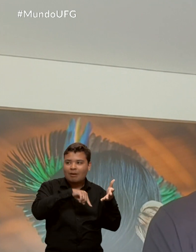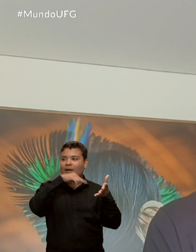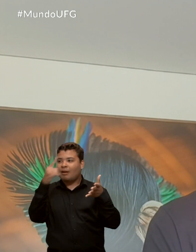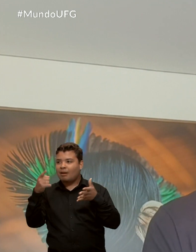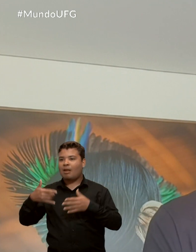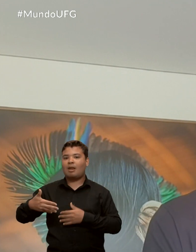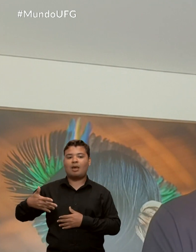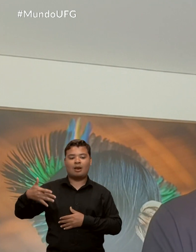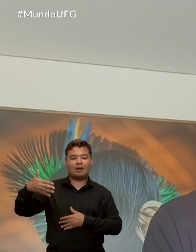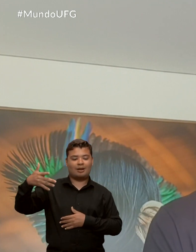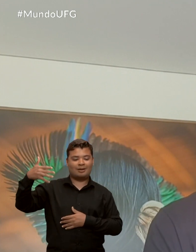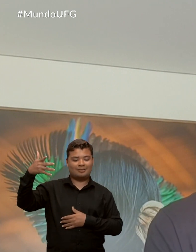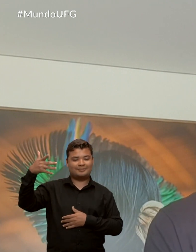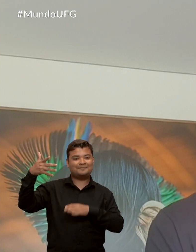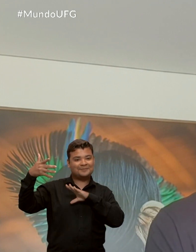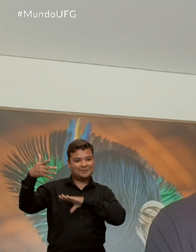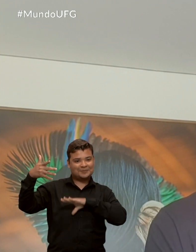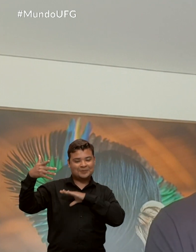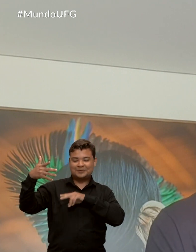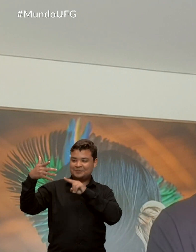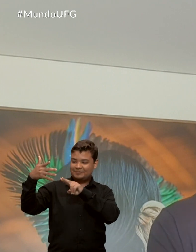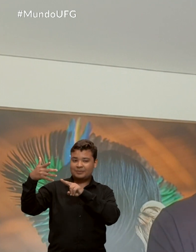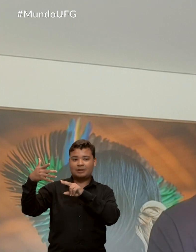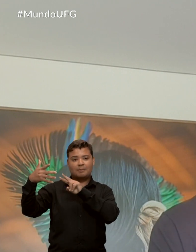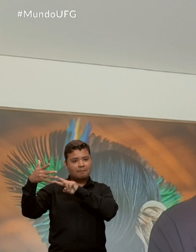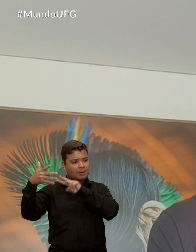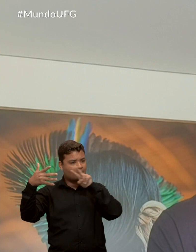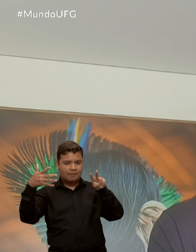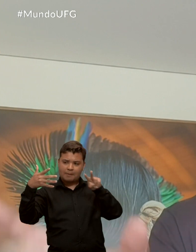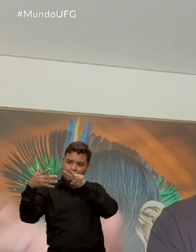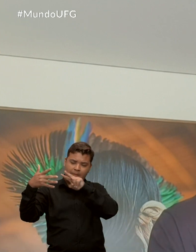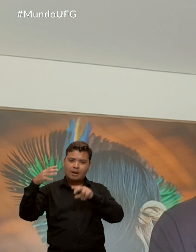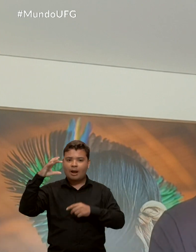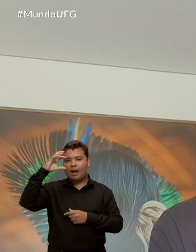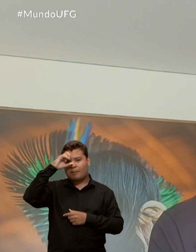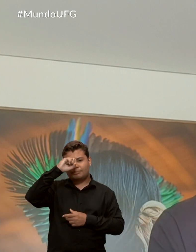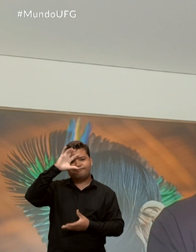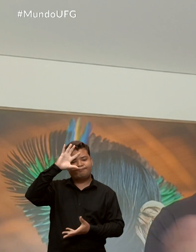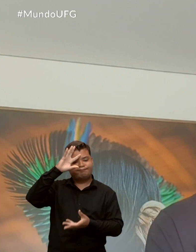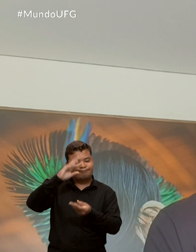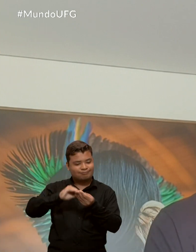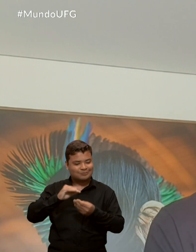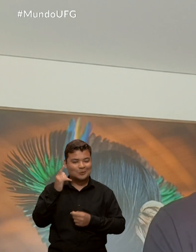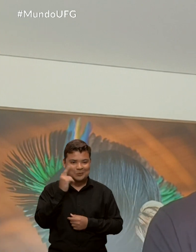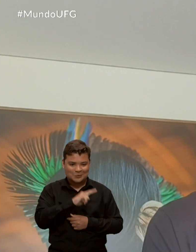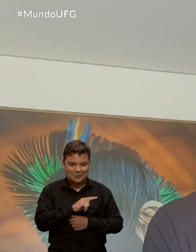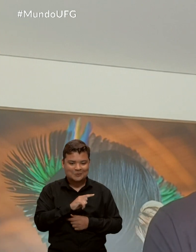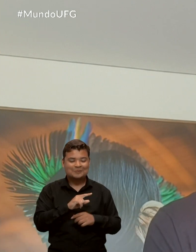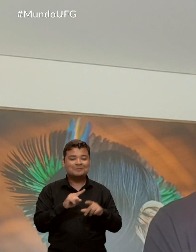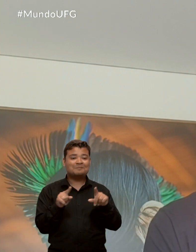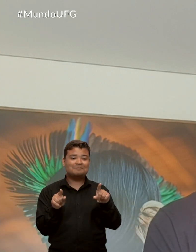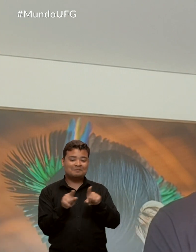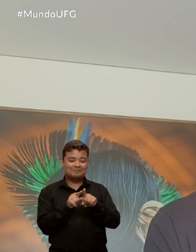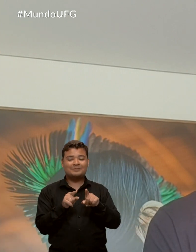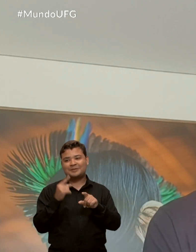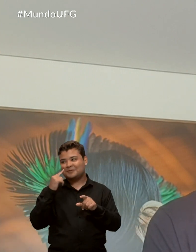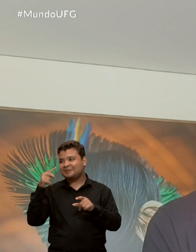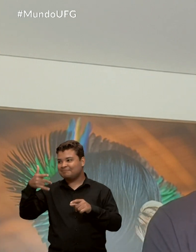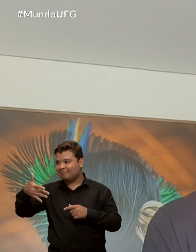menos compreender, né, aprender olhando o que está sendo escrito na lateral e olhando a